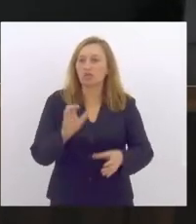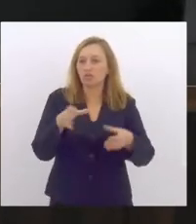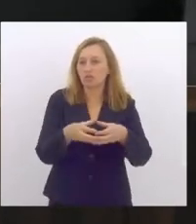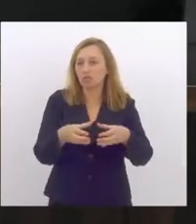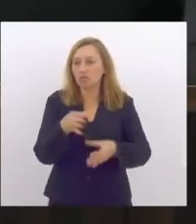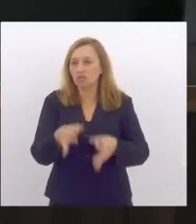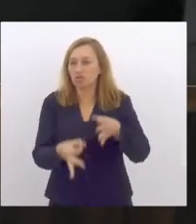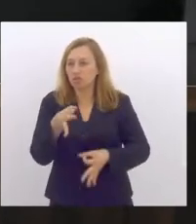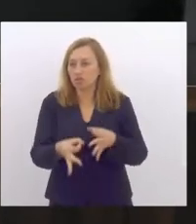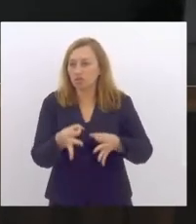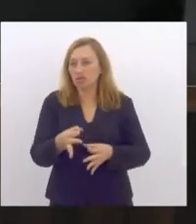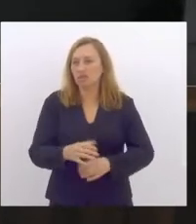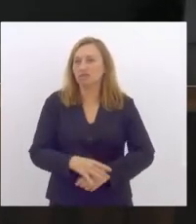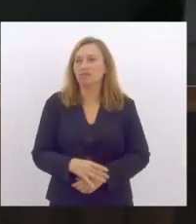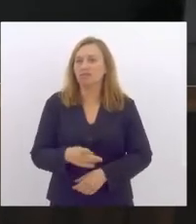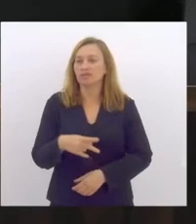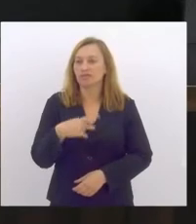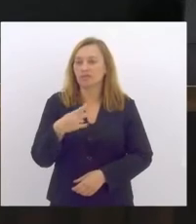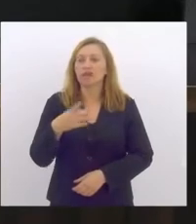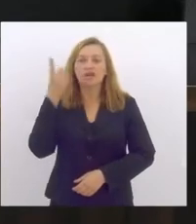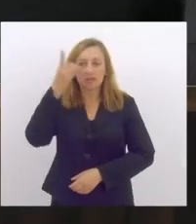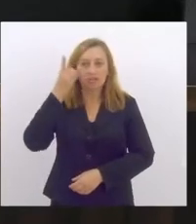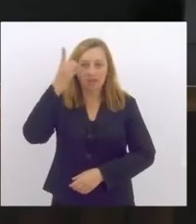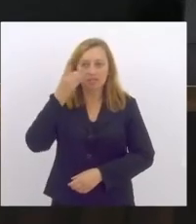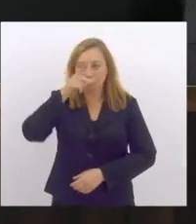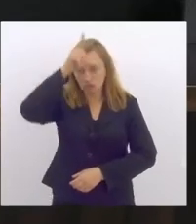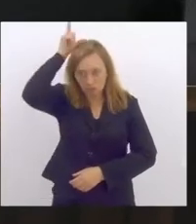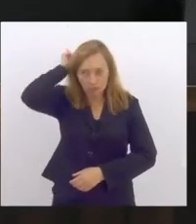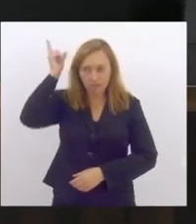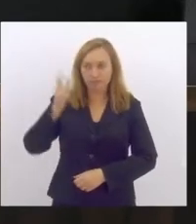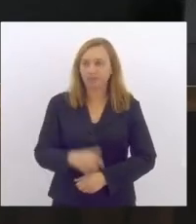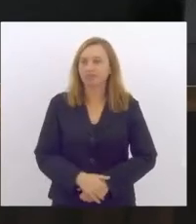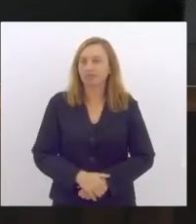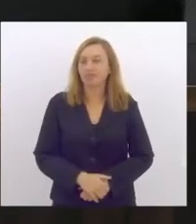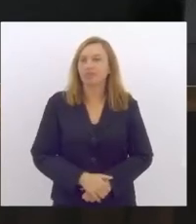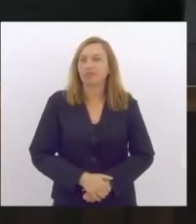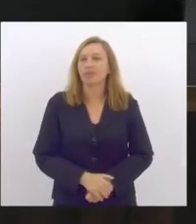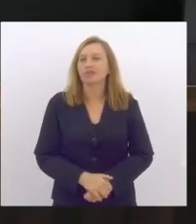Constituição e Justiça. Para emitir parecer, deputado Luiz Paulo.